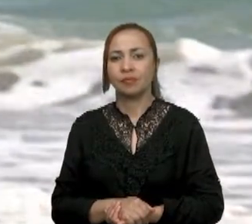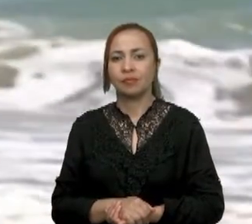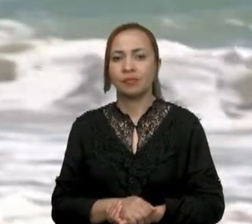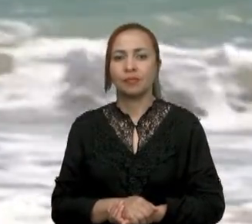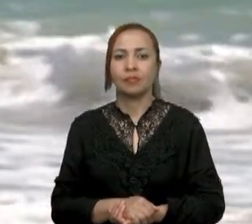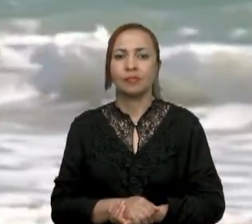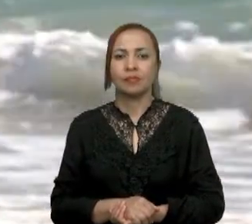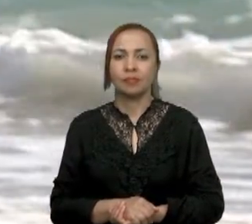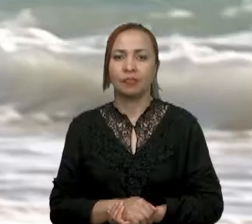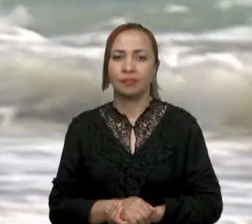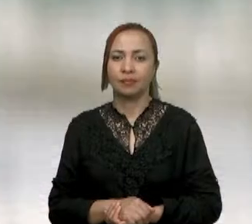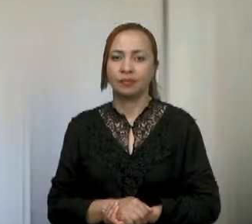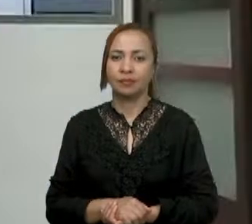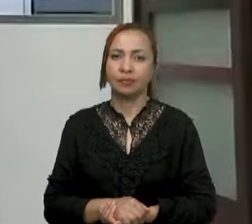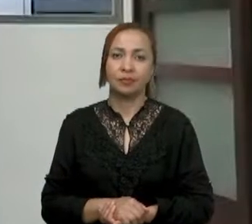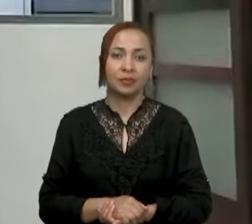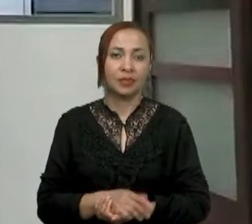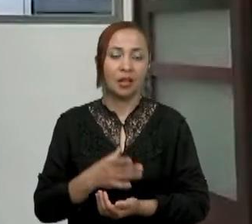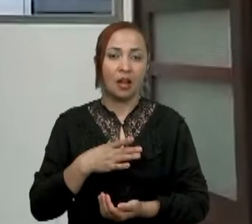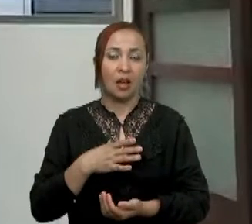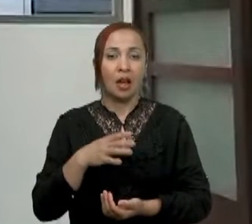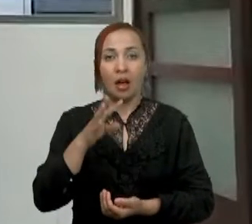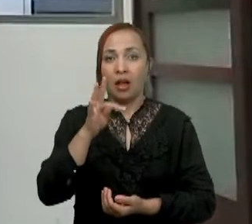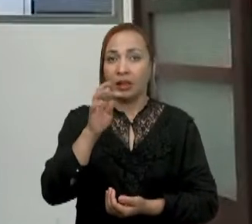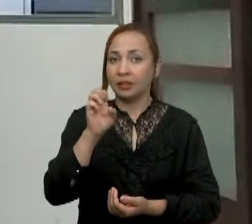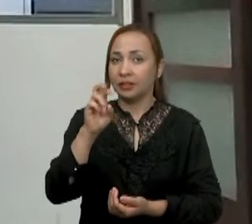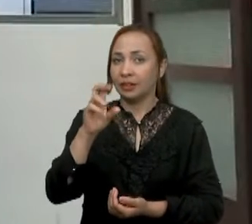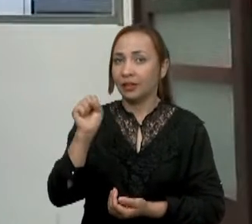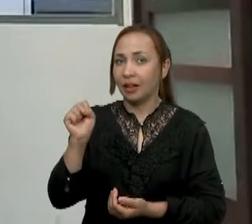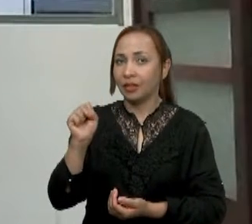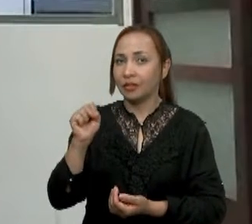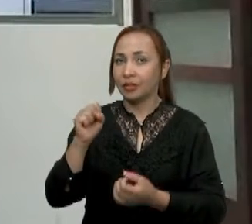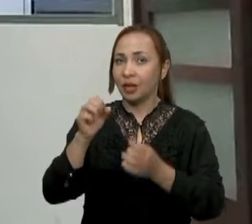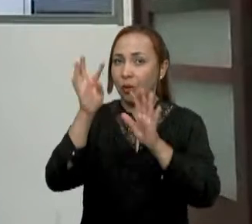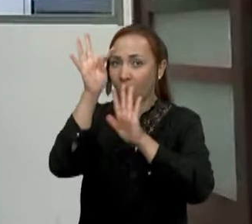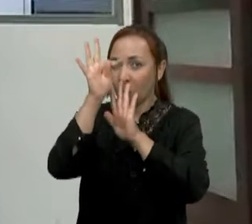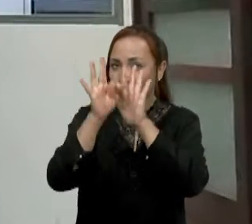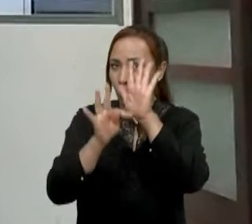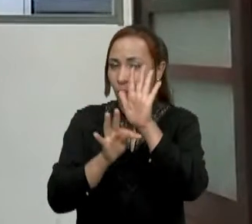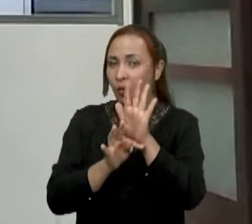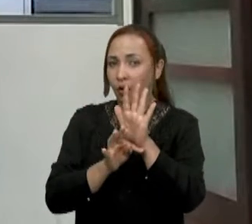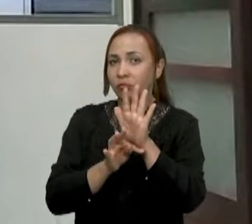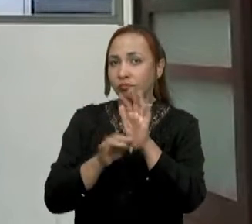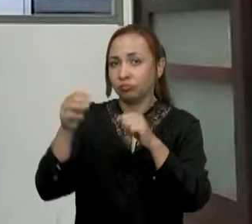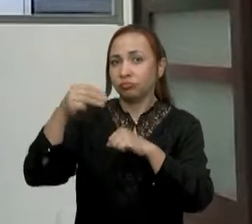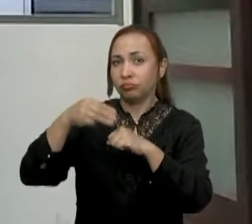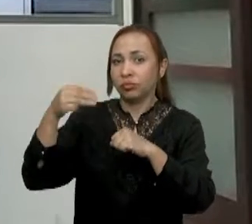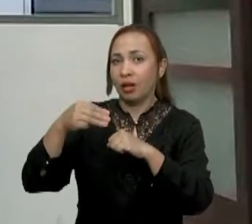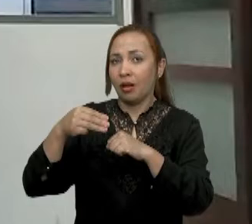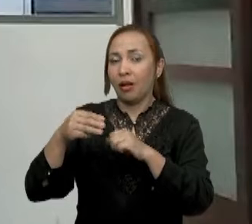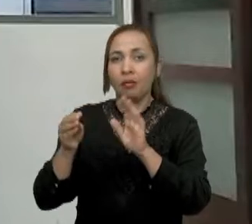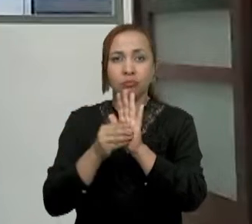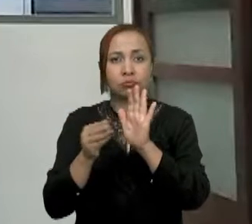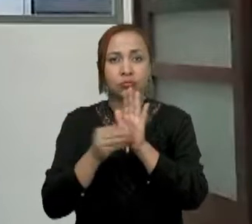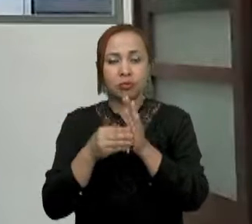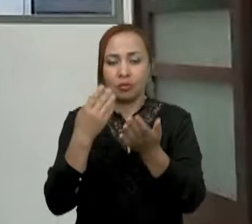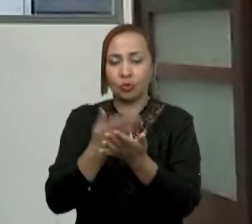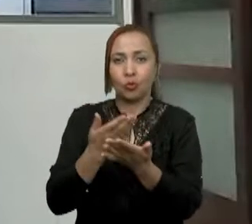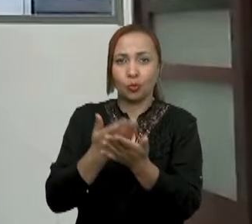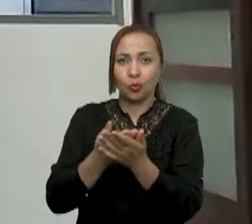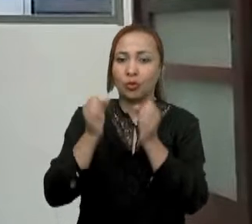e na Minha tese é inicialmente a proposta era